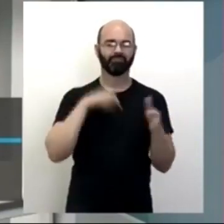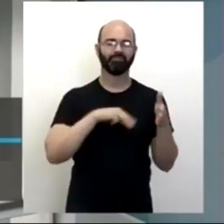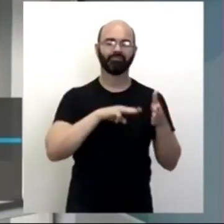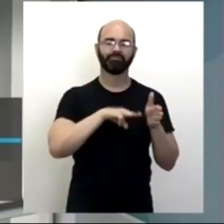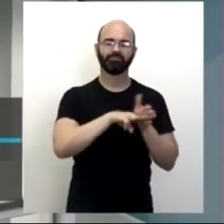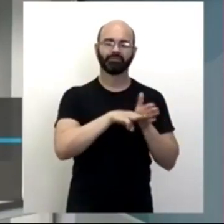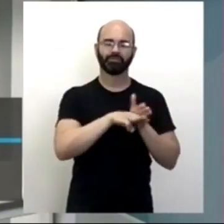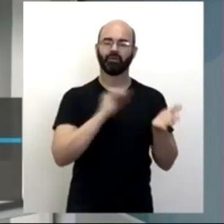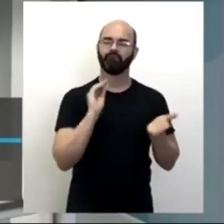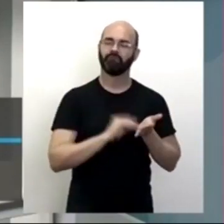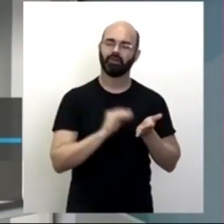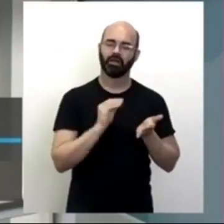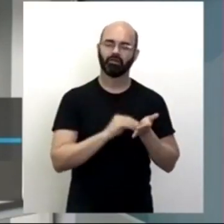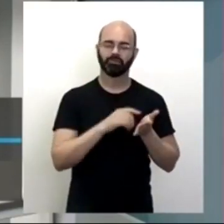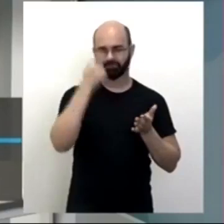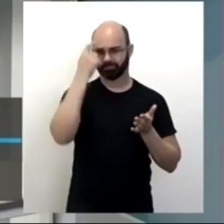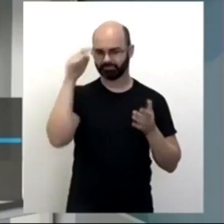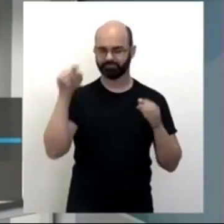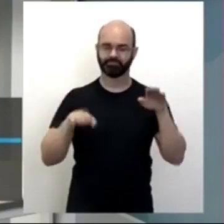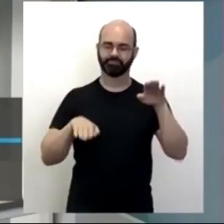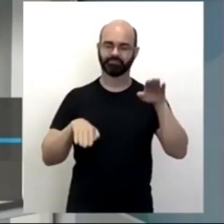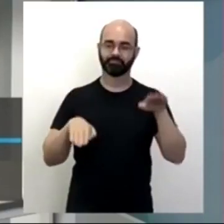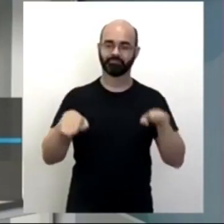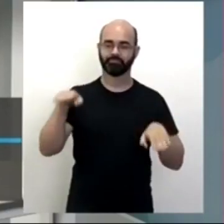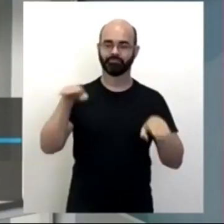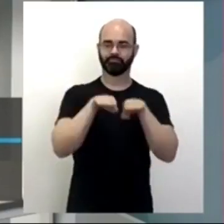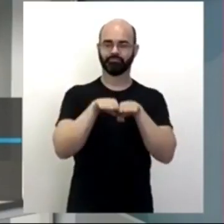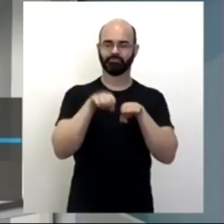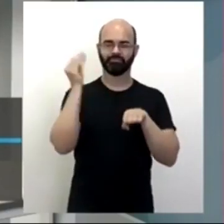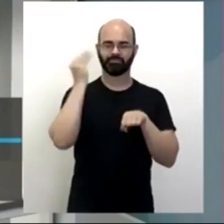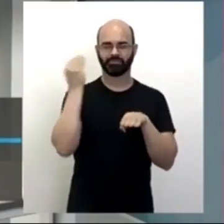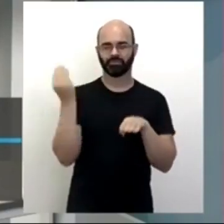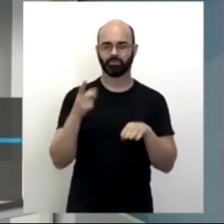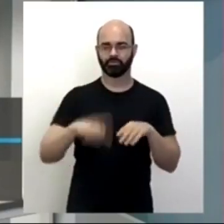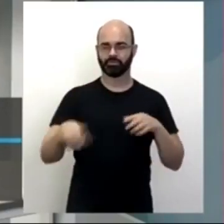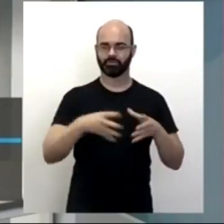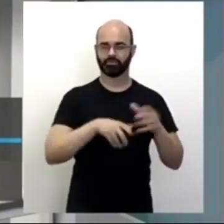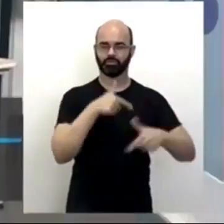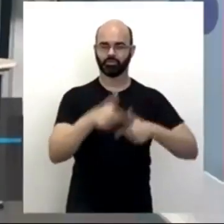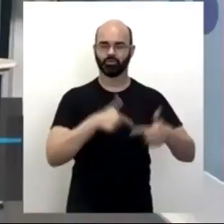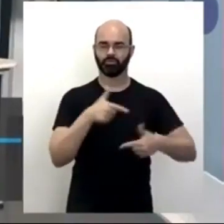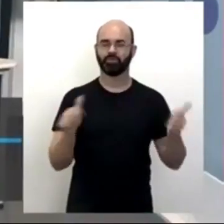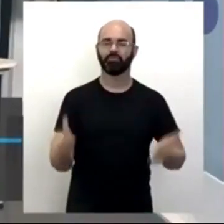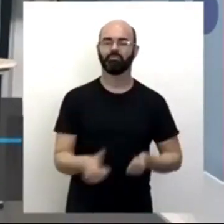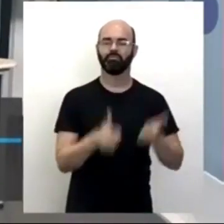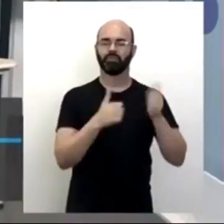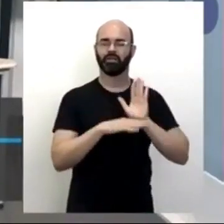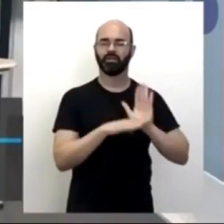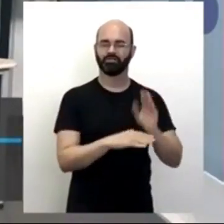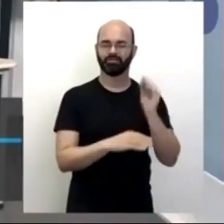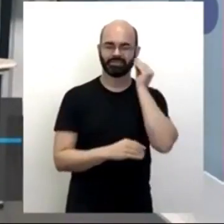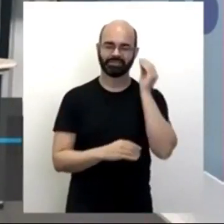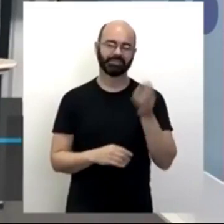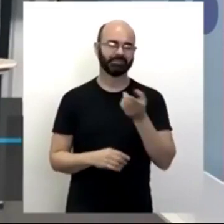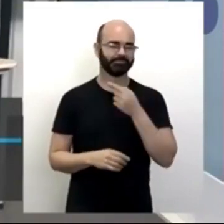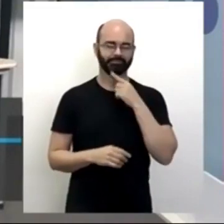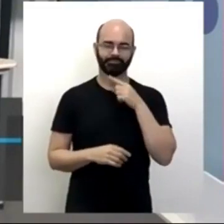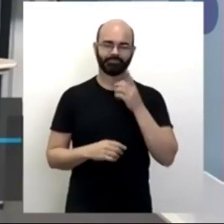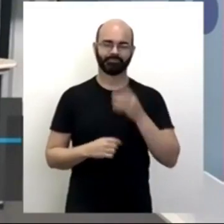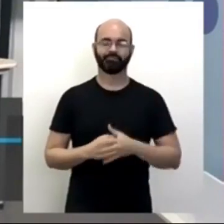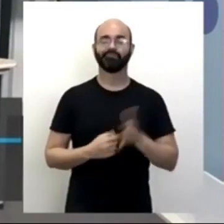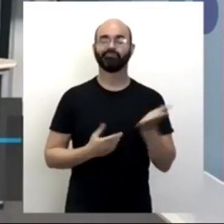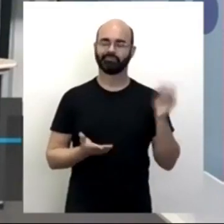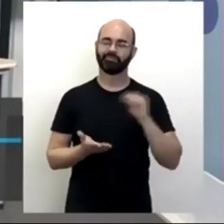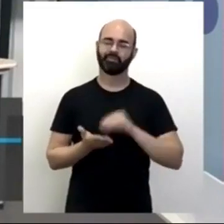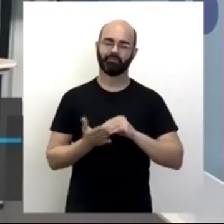se encontrar, né, melhores condições para a vida dos trabalhadores. Perfeito. Justamente essa falta